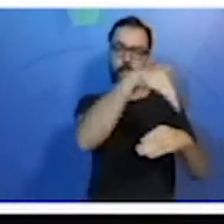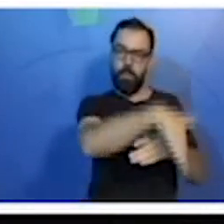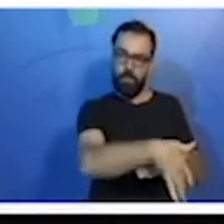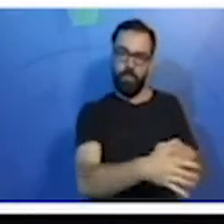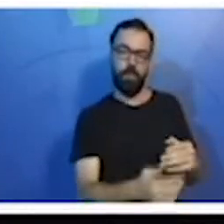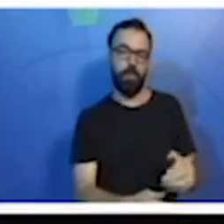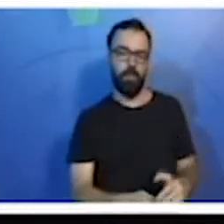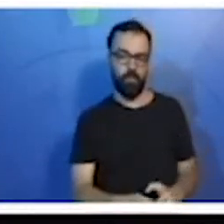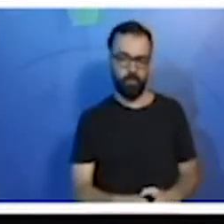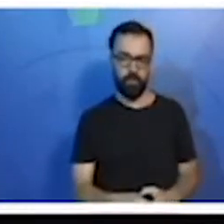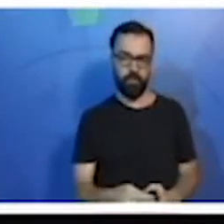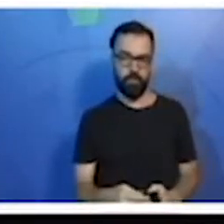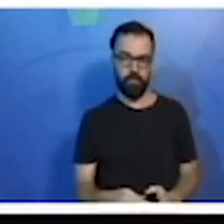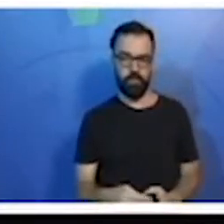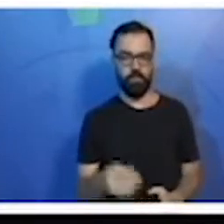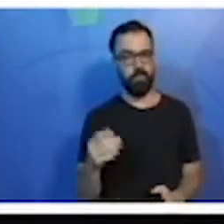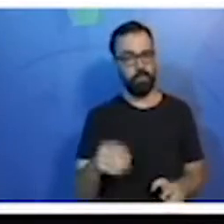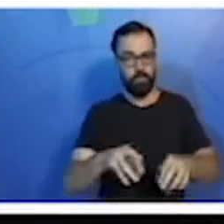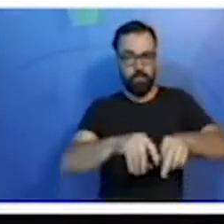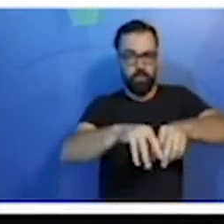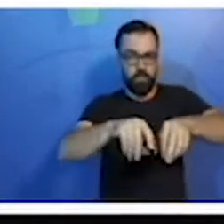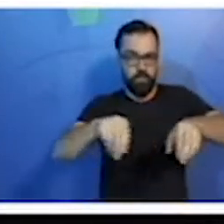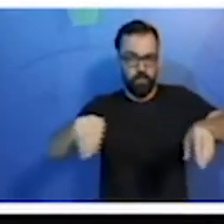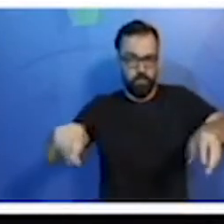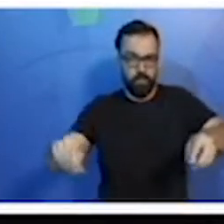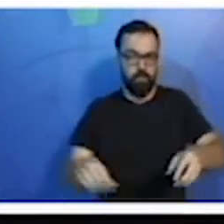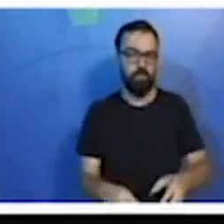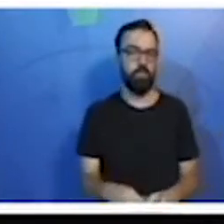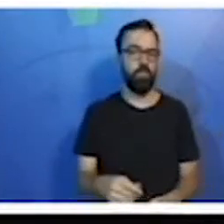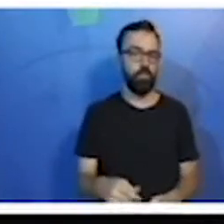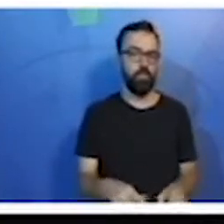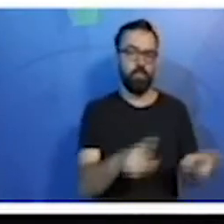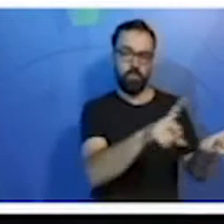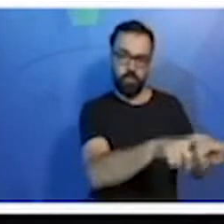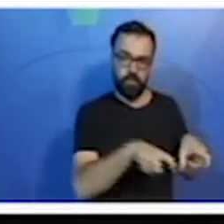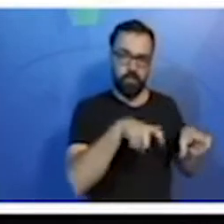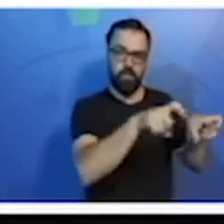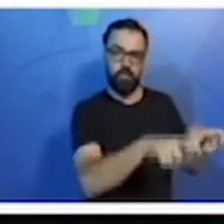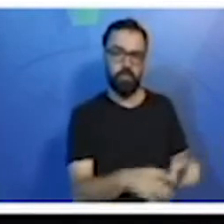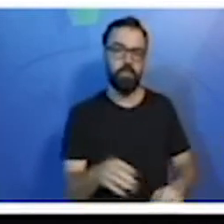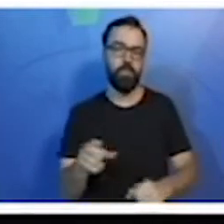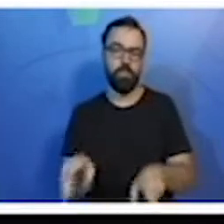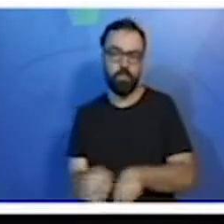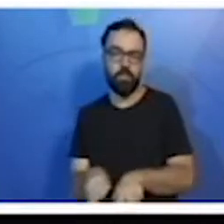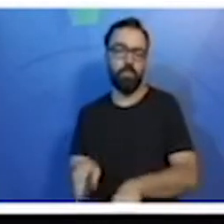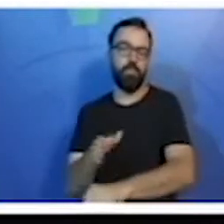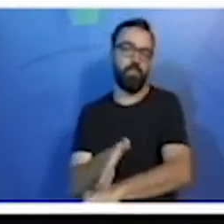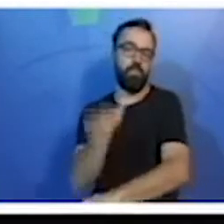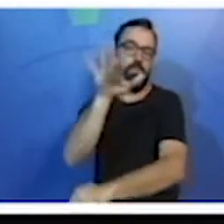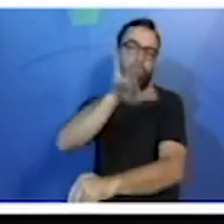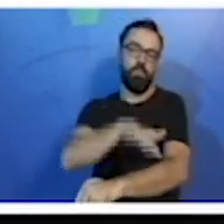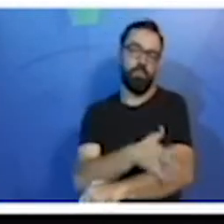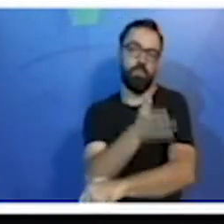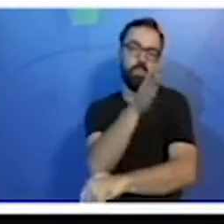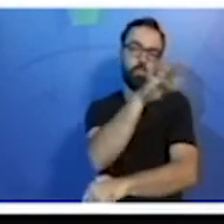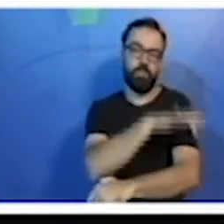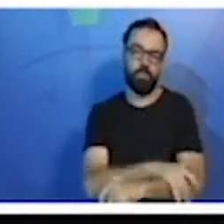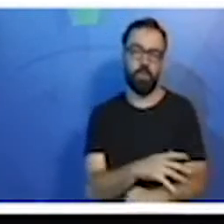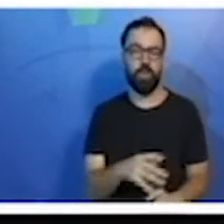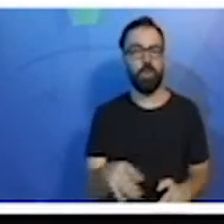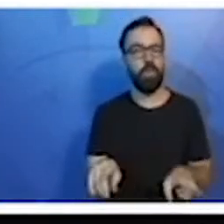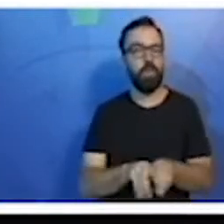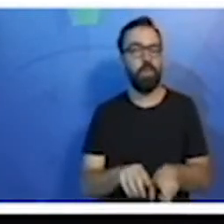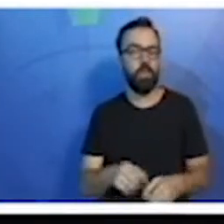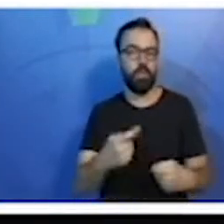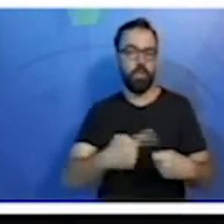motorbike ele é praticado em estradas de terra em trilha de fazenda em trilhas de montanhas ou dentro de parques ou até mesmo dentro da